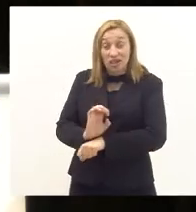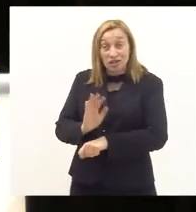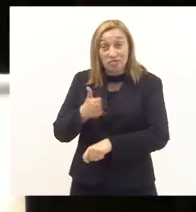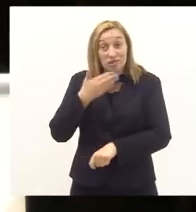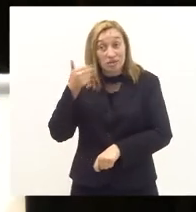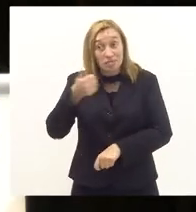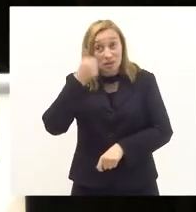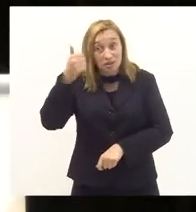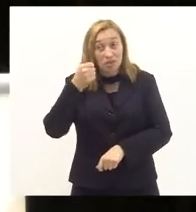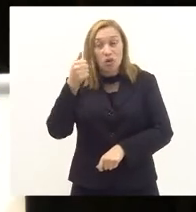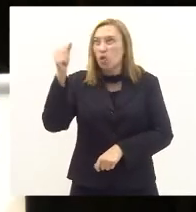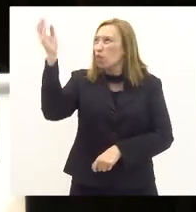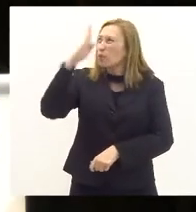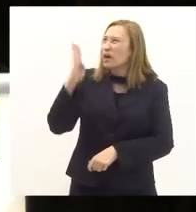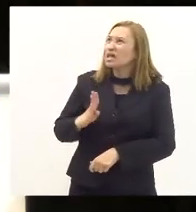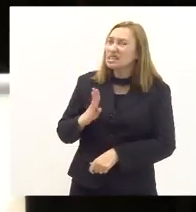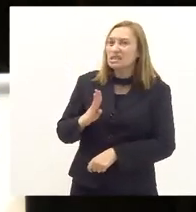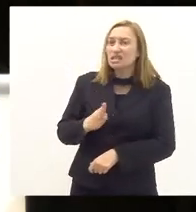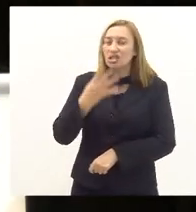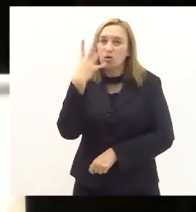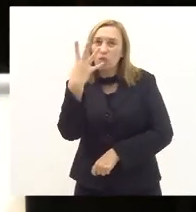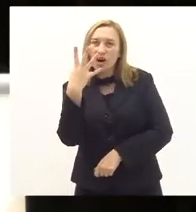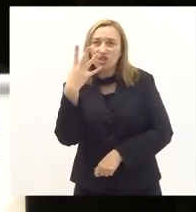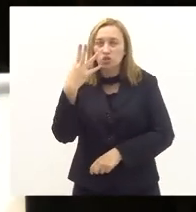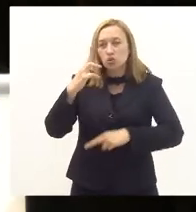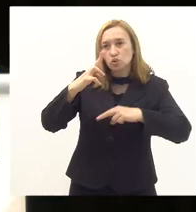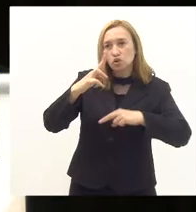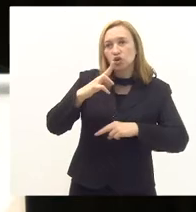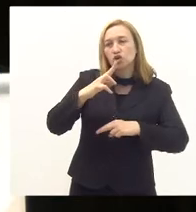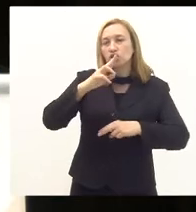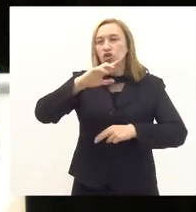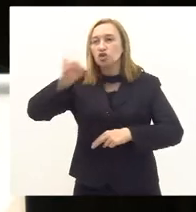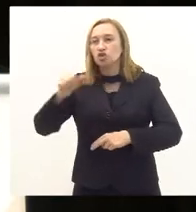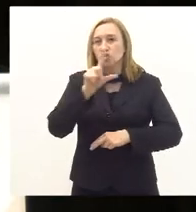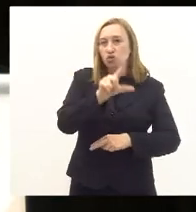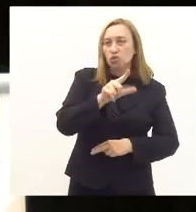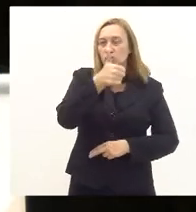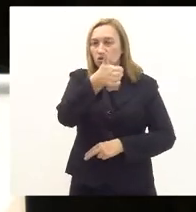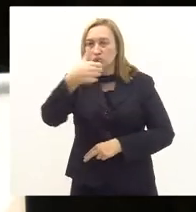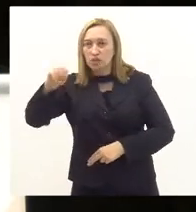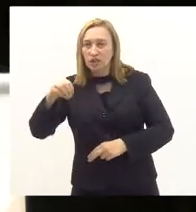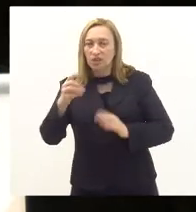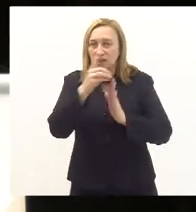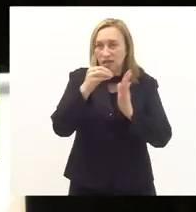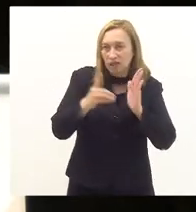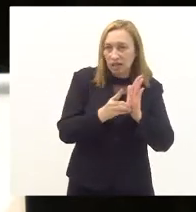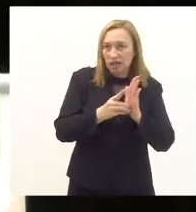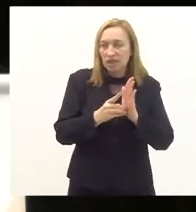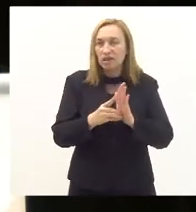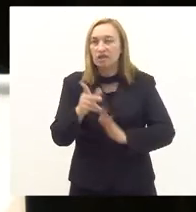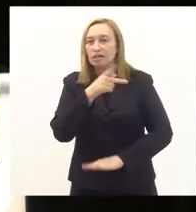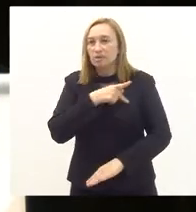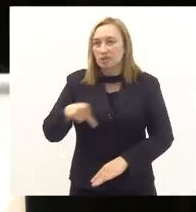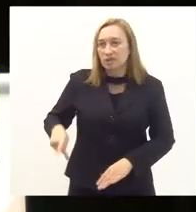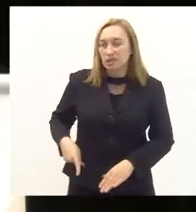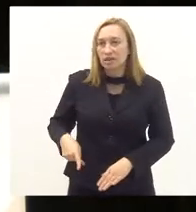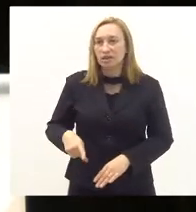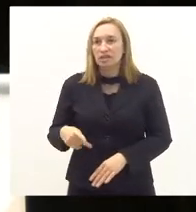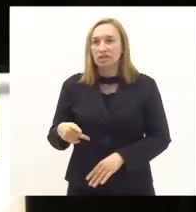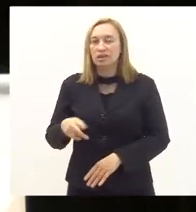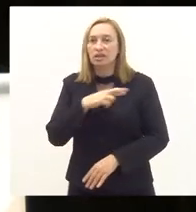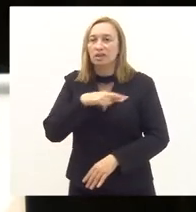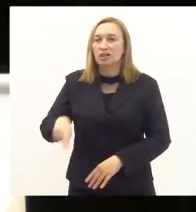melhorias. O Brasil, somente em 4 de julho de 2010, por meio do decreto do presidente da República, instituiu o